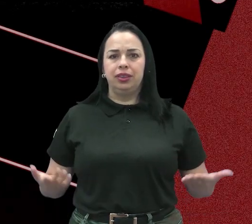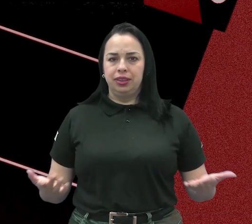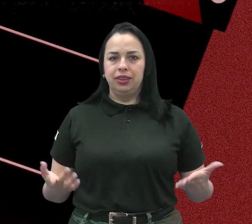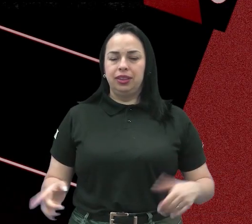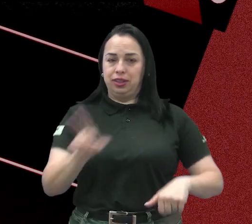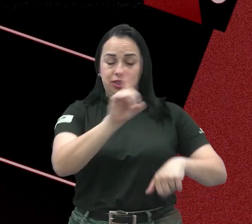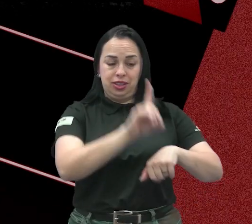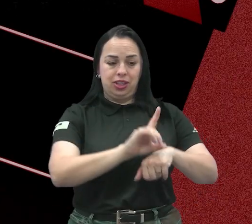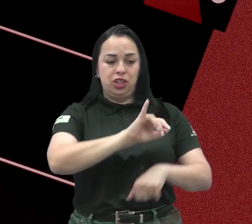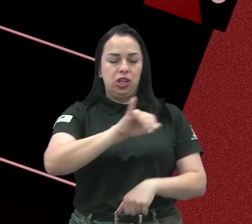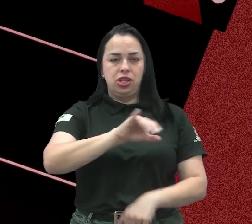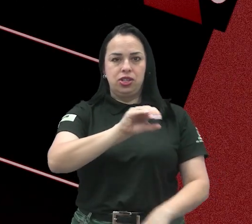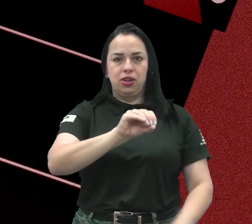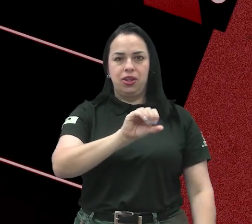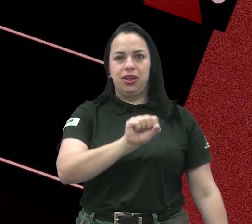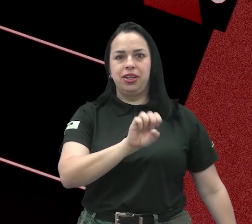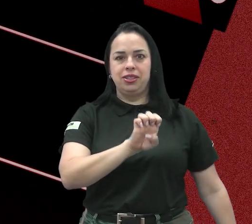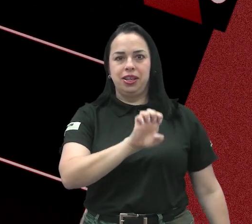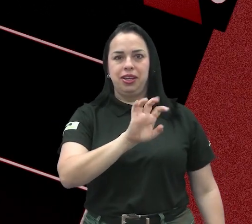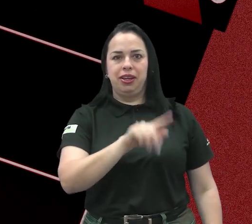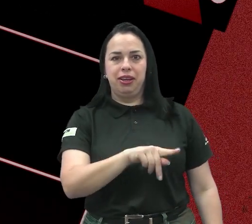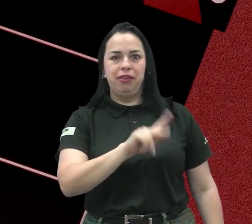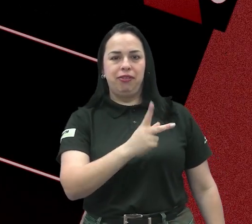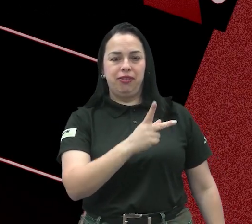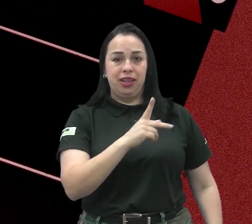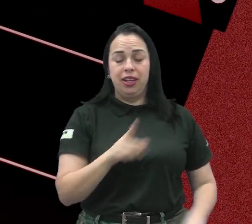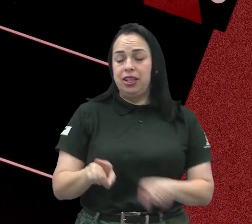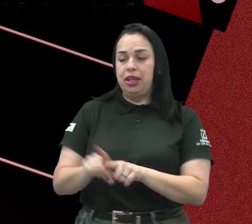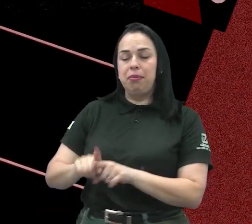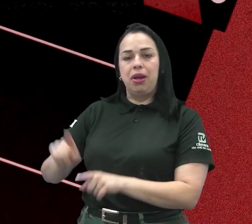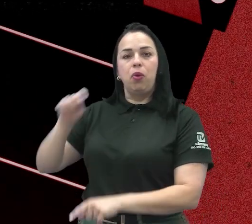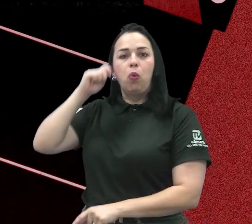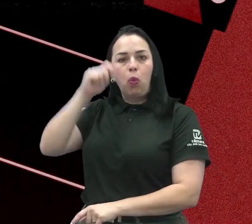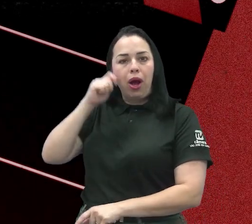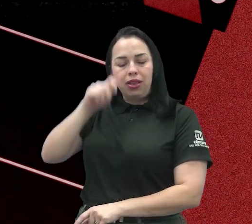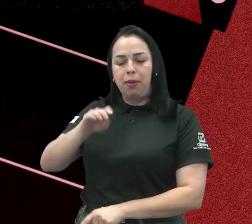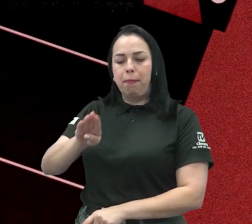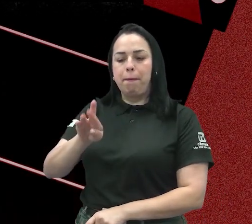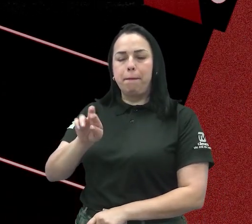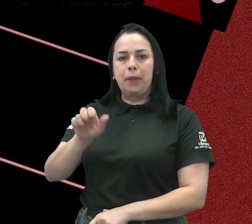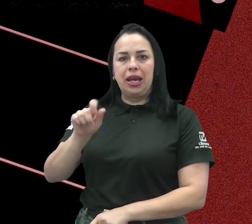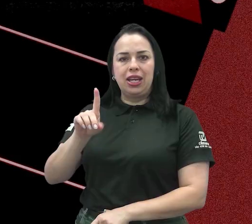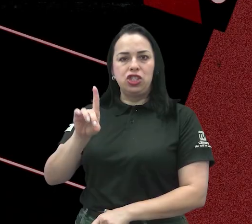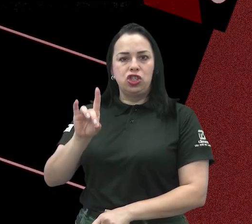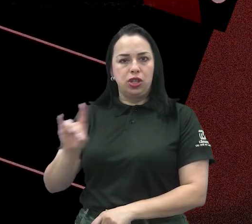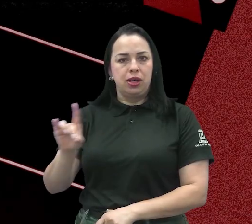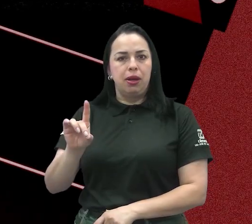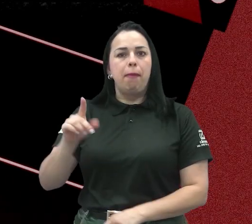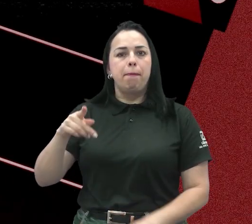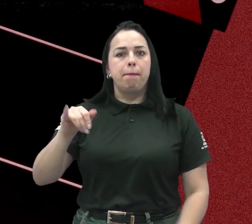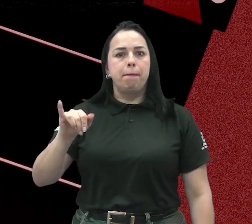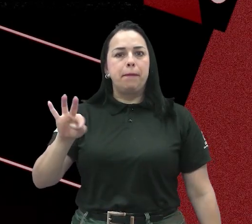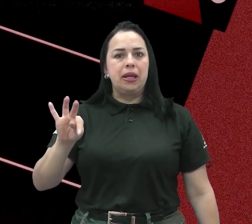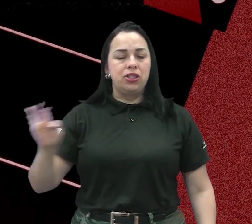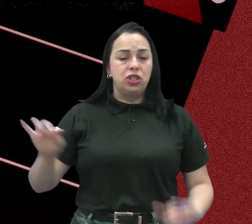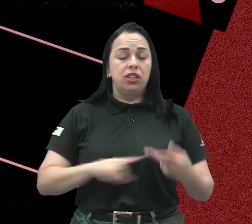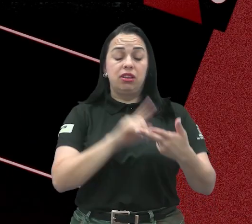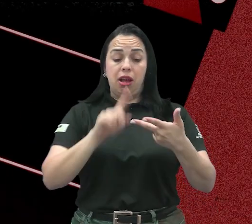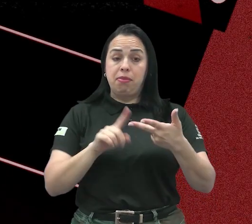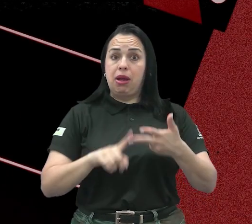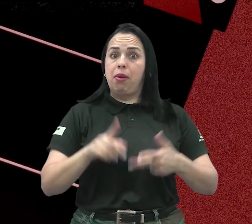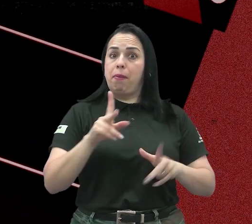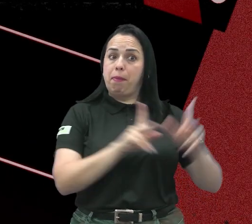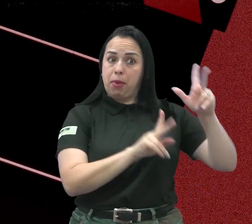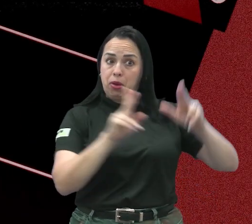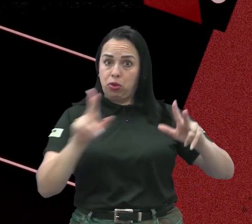Dirigido por Joseph Kosinski, protagonizado por Brad Pitt e com o heptacampeão Lewis Hamilton como um dos produtores,